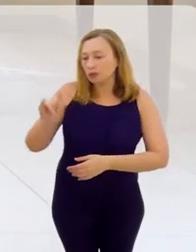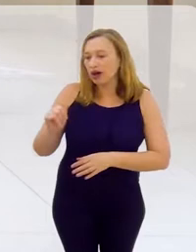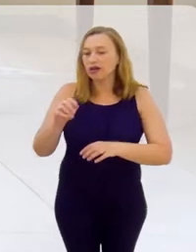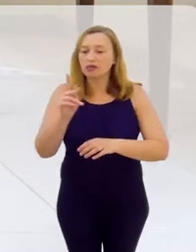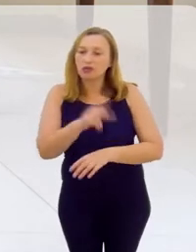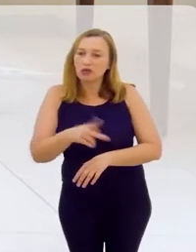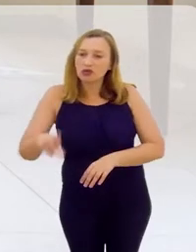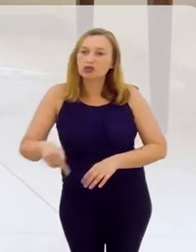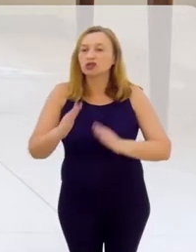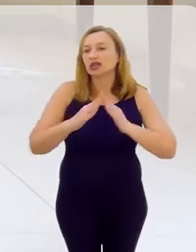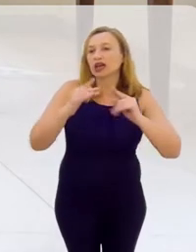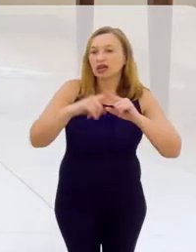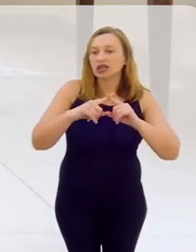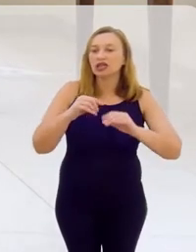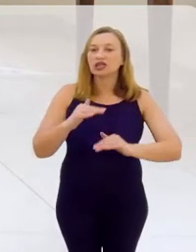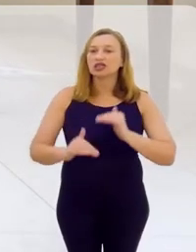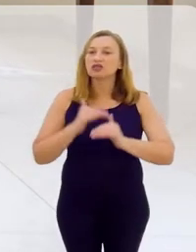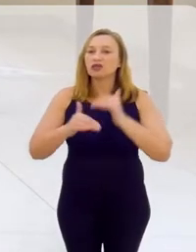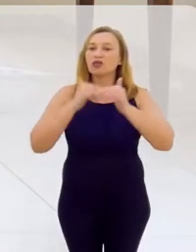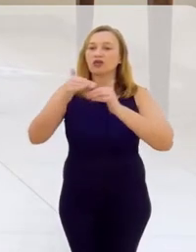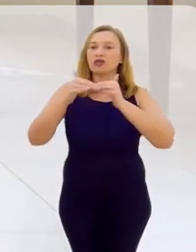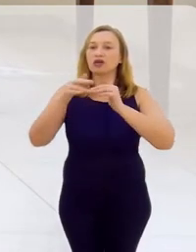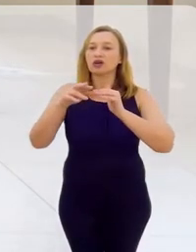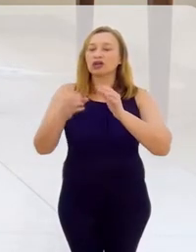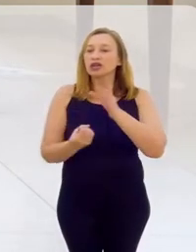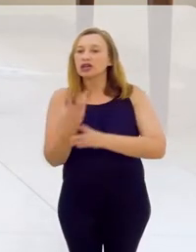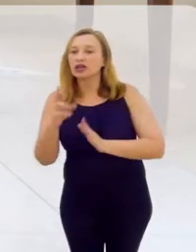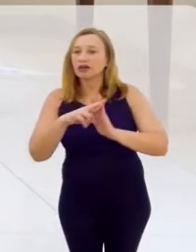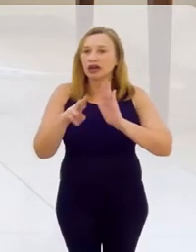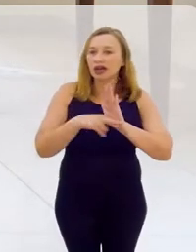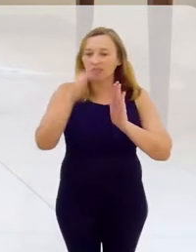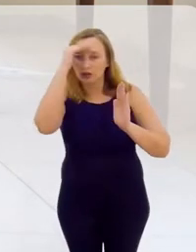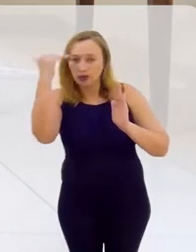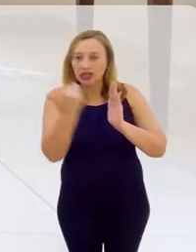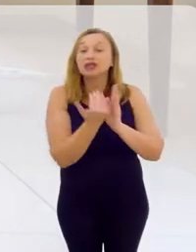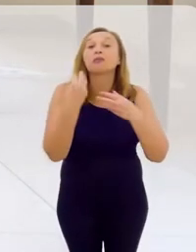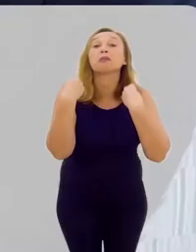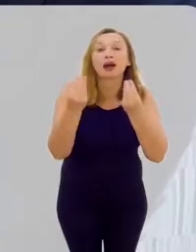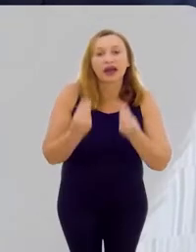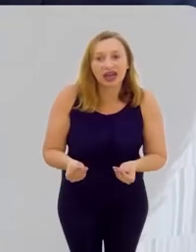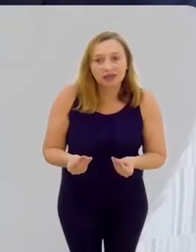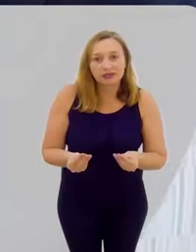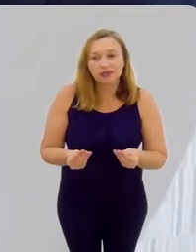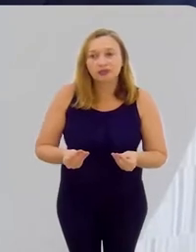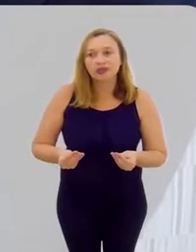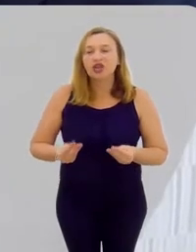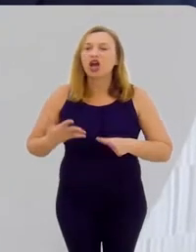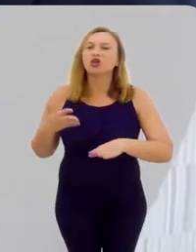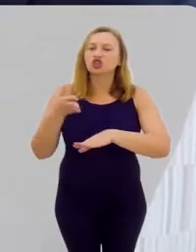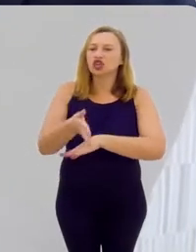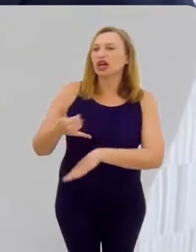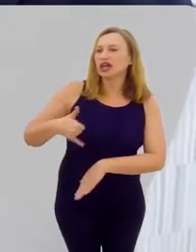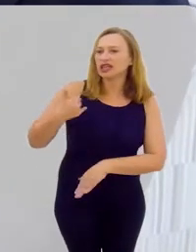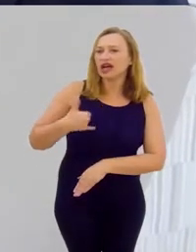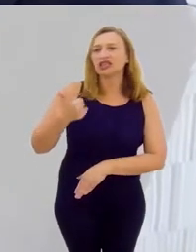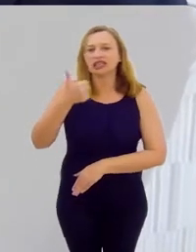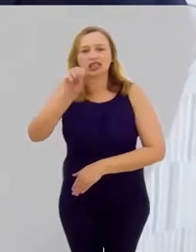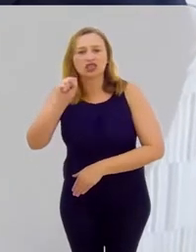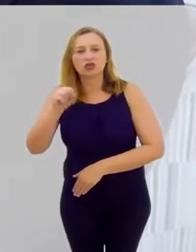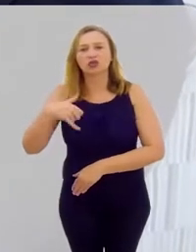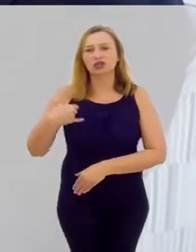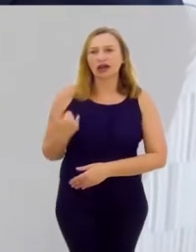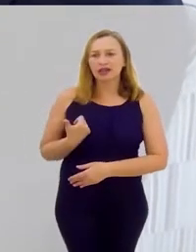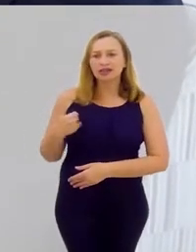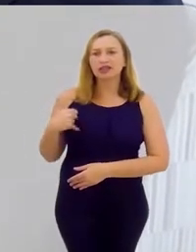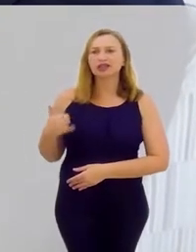dos pais e professores na igreja, eles desenvolvem, estabelecem as metas e o cumprimento delas. Para quê? Ao chegar à